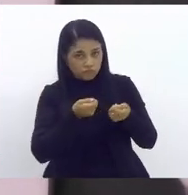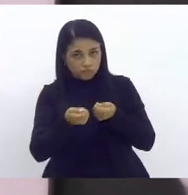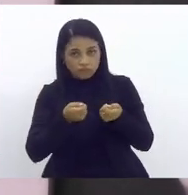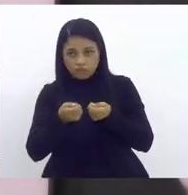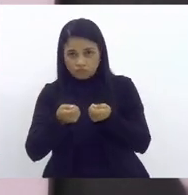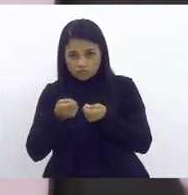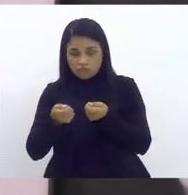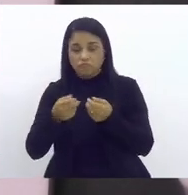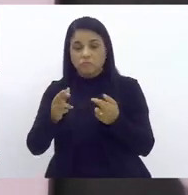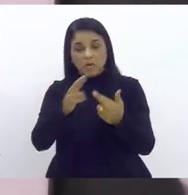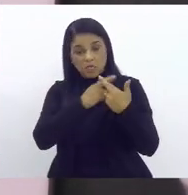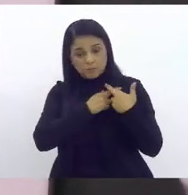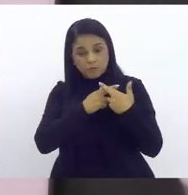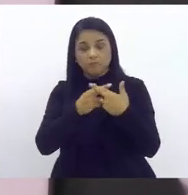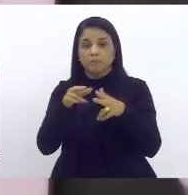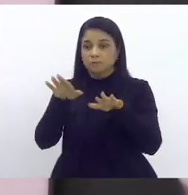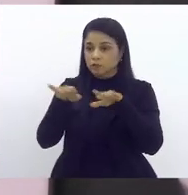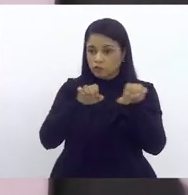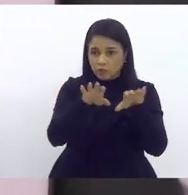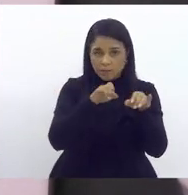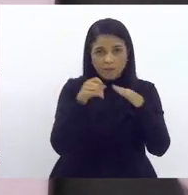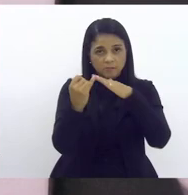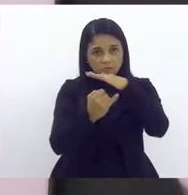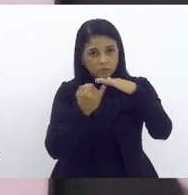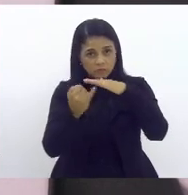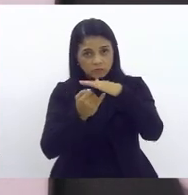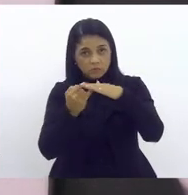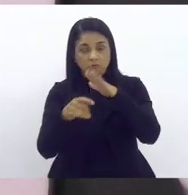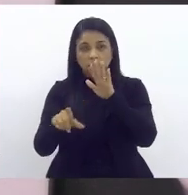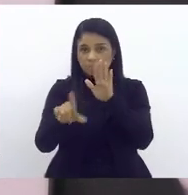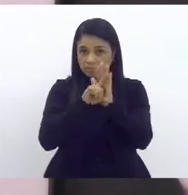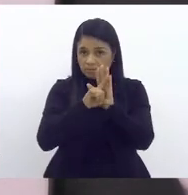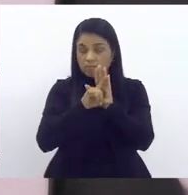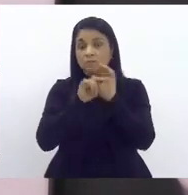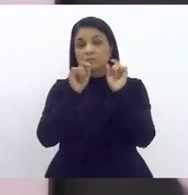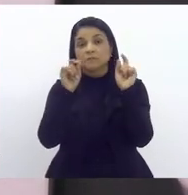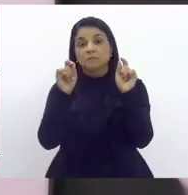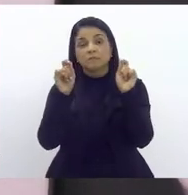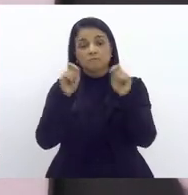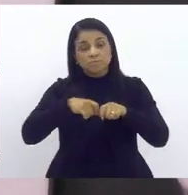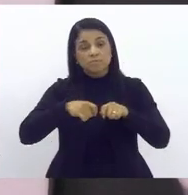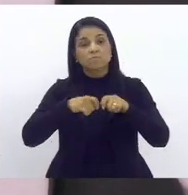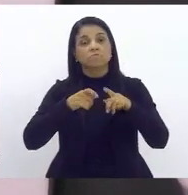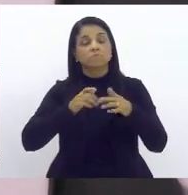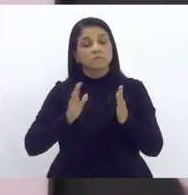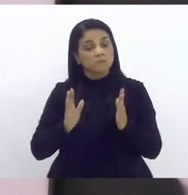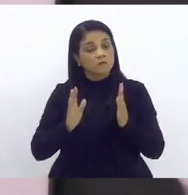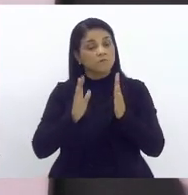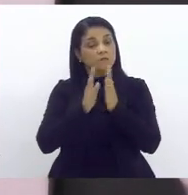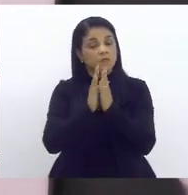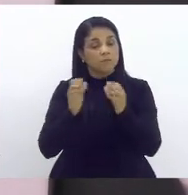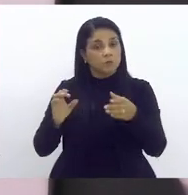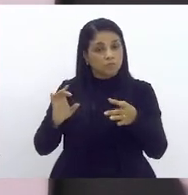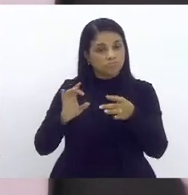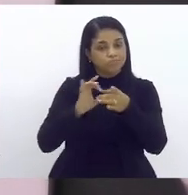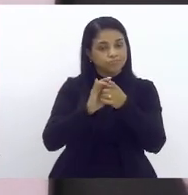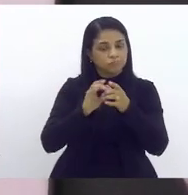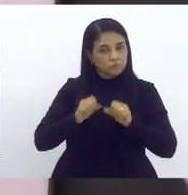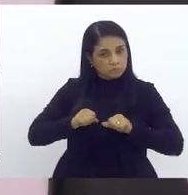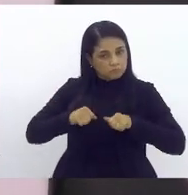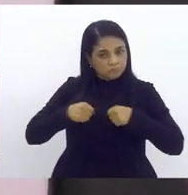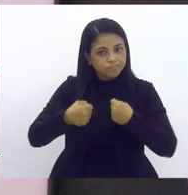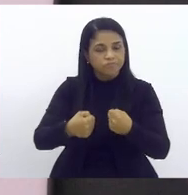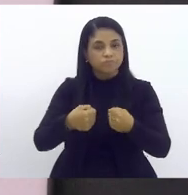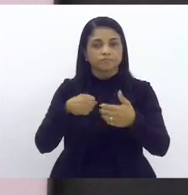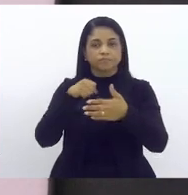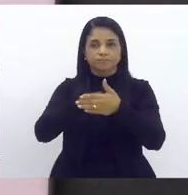chamados às suas responsabilidades institucionais, legais, para fazer esse enfrentamento junto com a gente. Então,